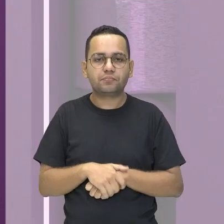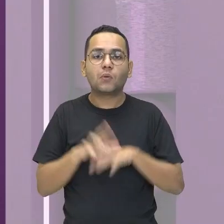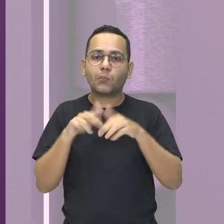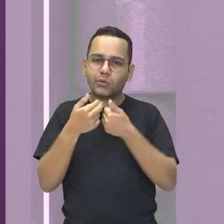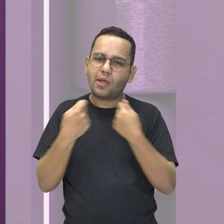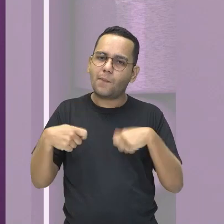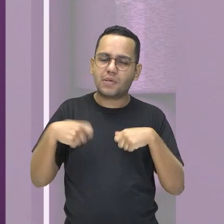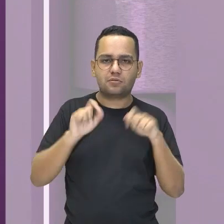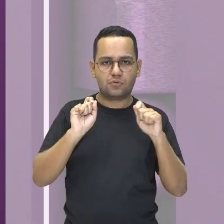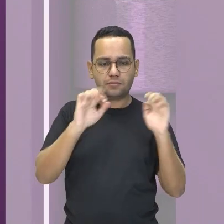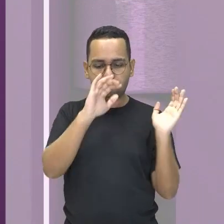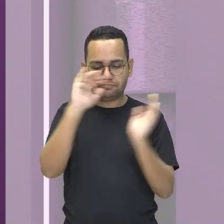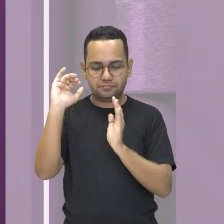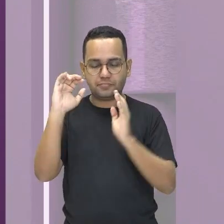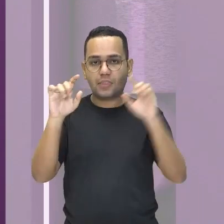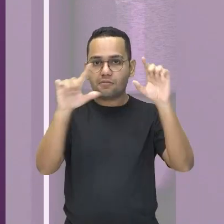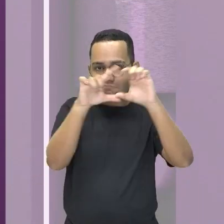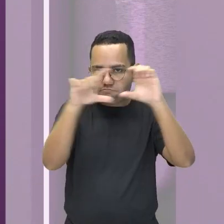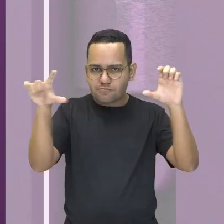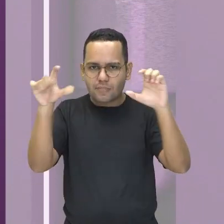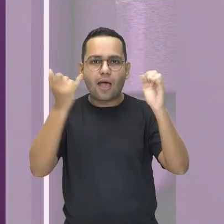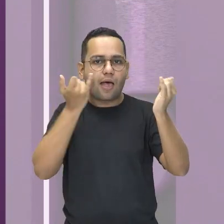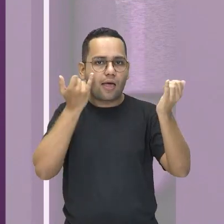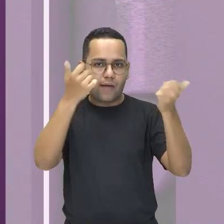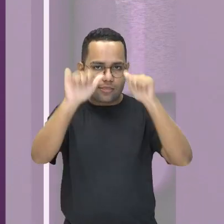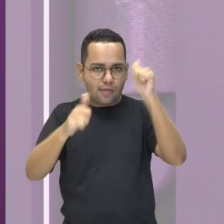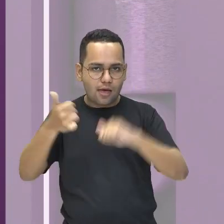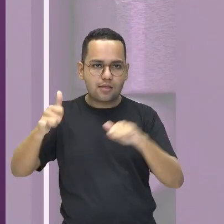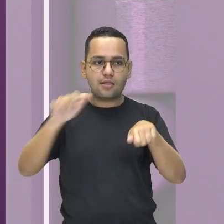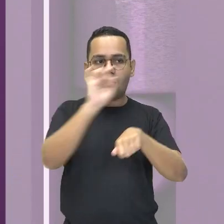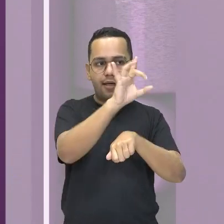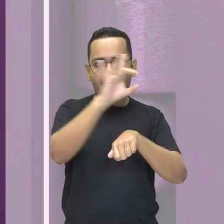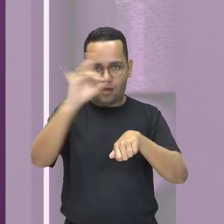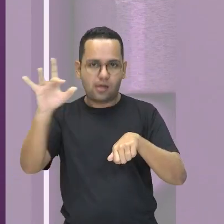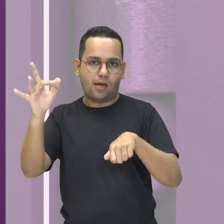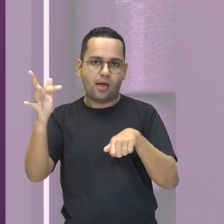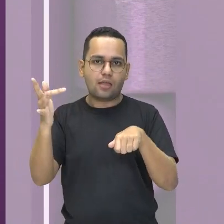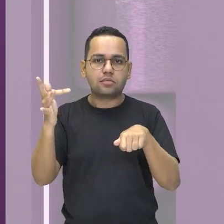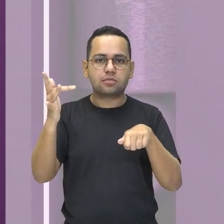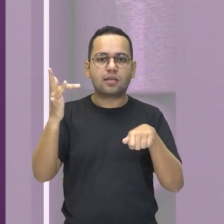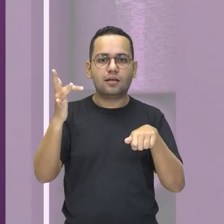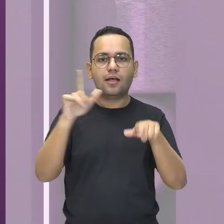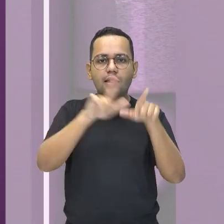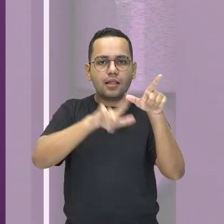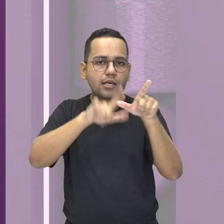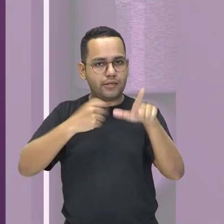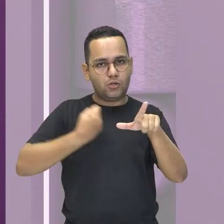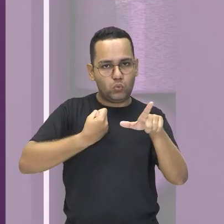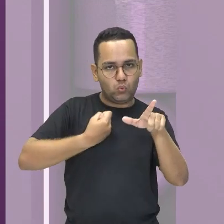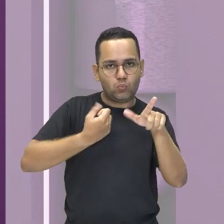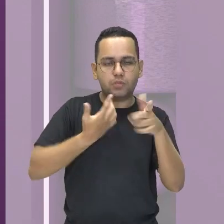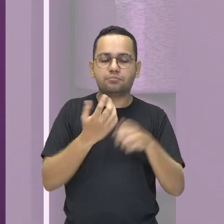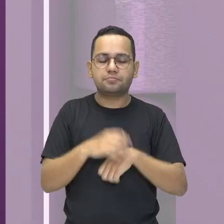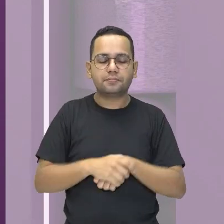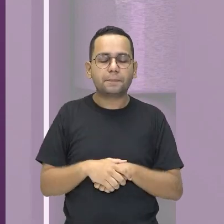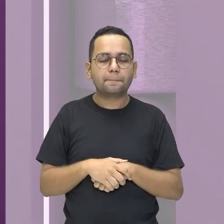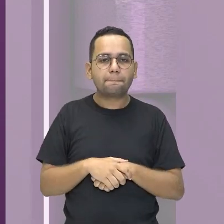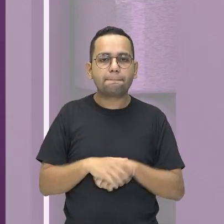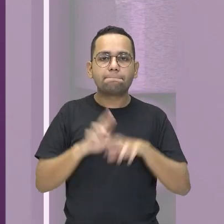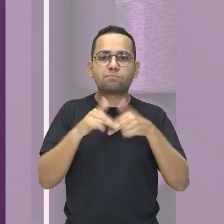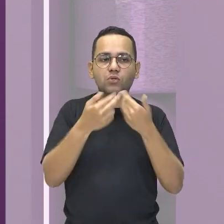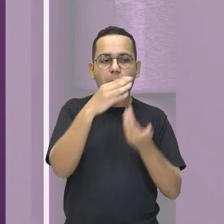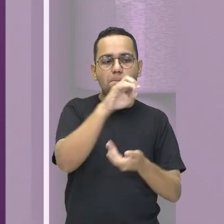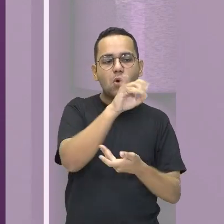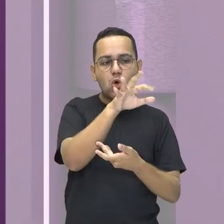monômio, tá? Que são os termos do nosso polinômio. E aquele que possui o termo mais alto, ele será o grau do